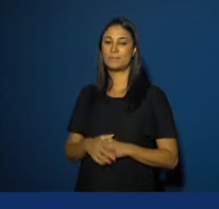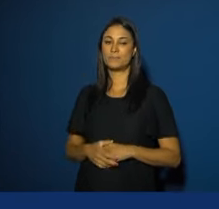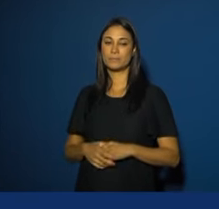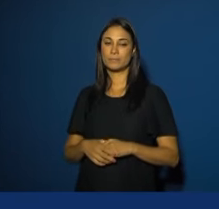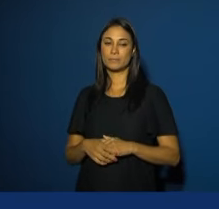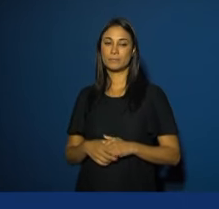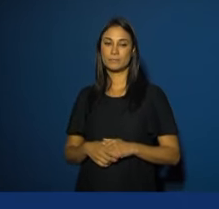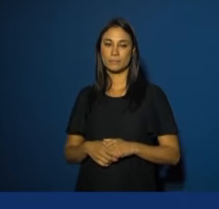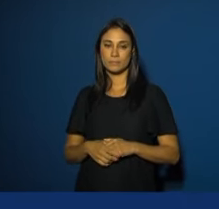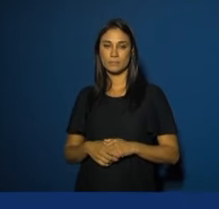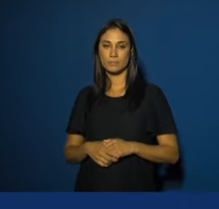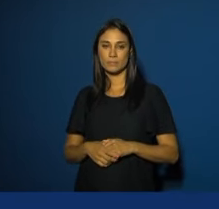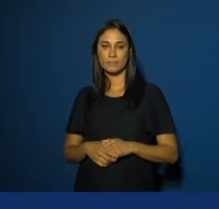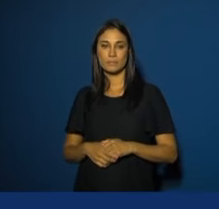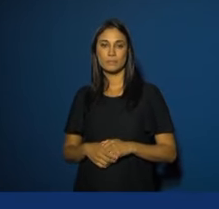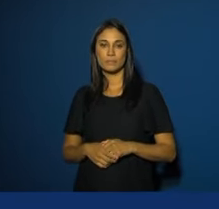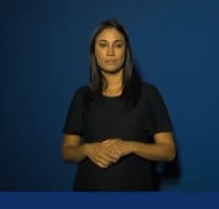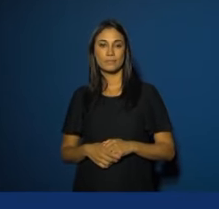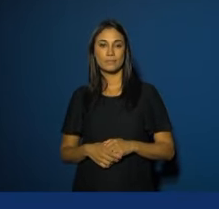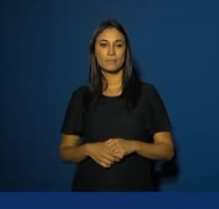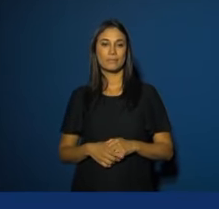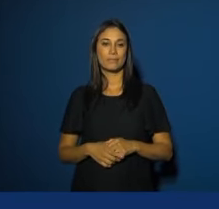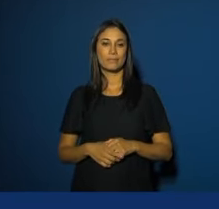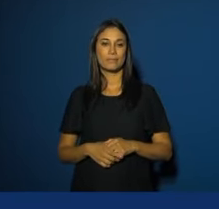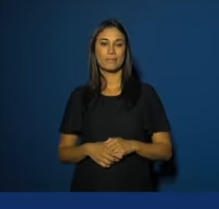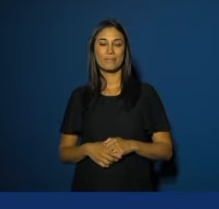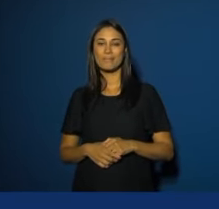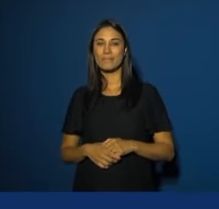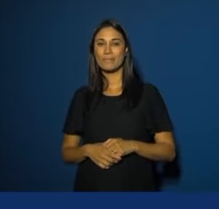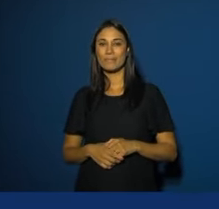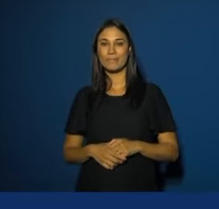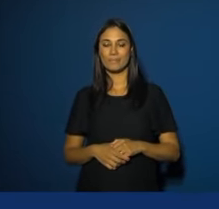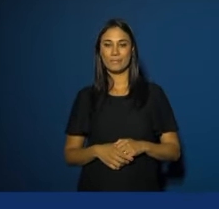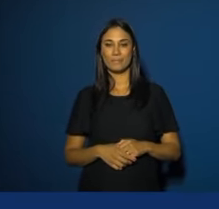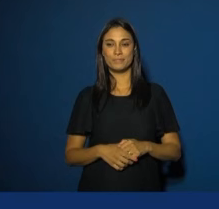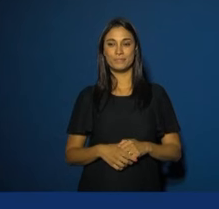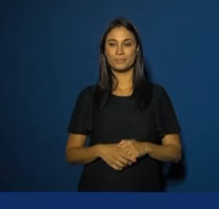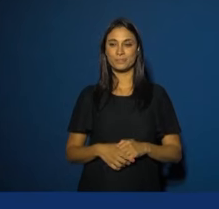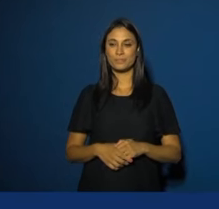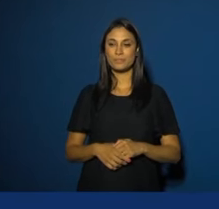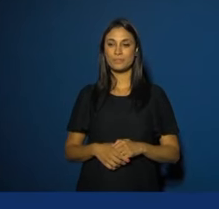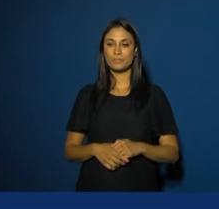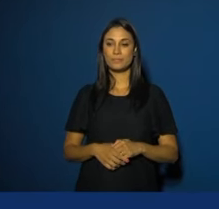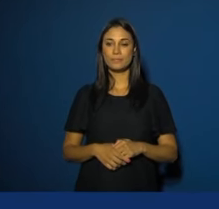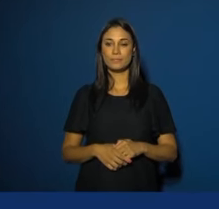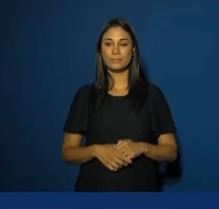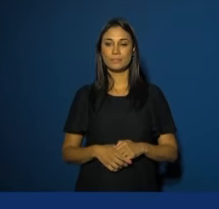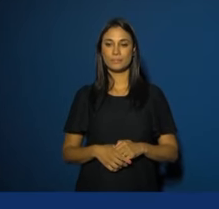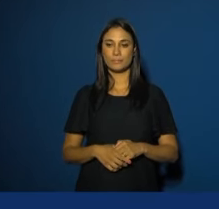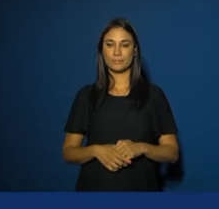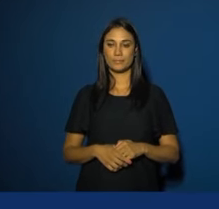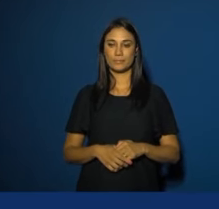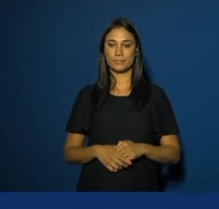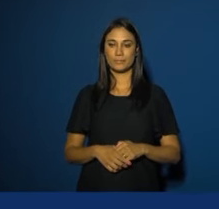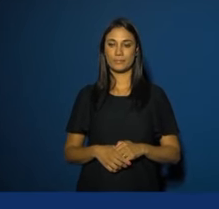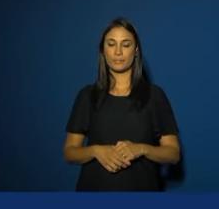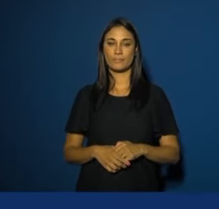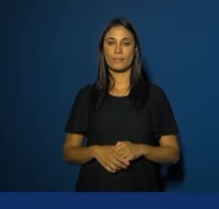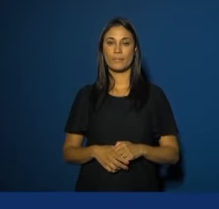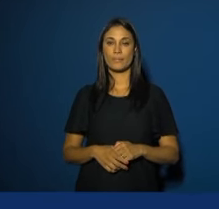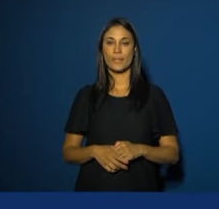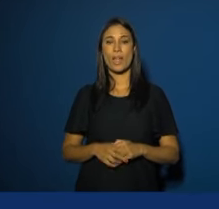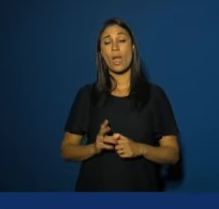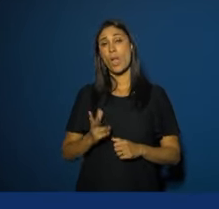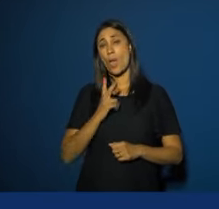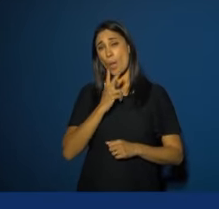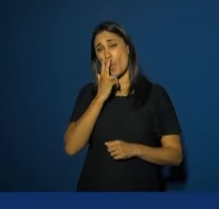Vitório. Muito bom. Eu não combinei isso, não. Tá? Mas, vem cá, eu acho que, assim, a gente não tem bala